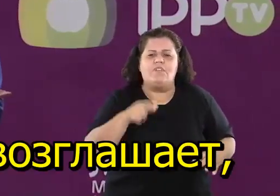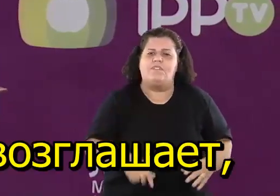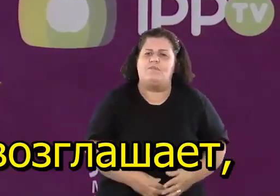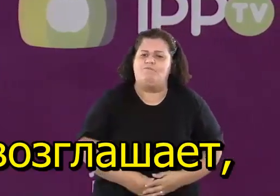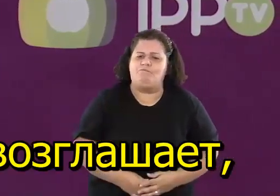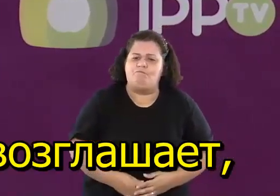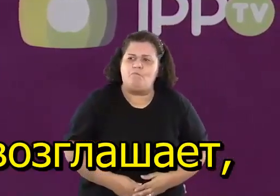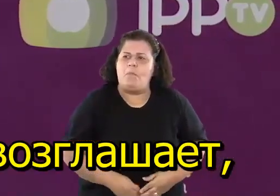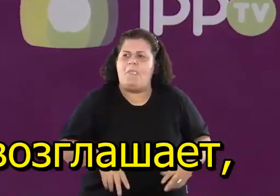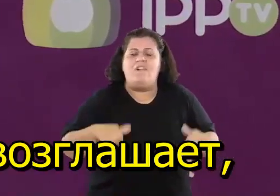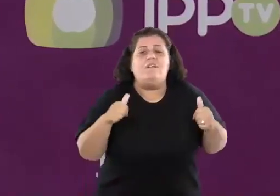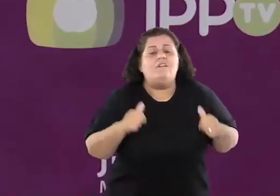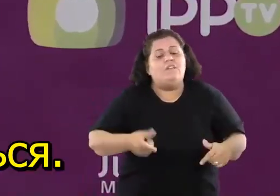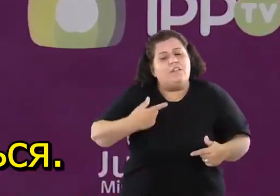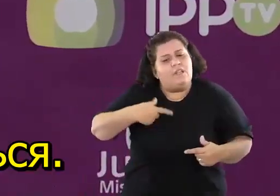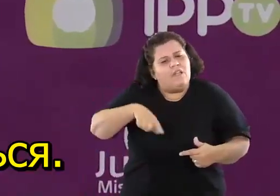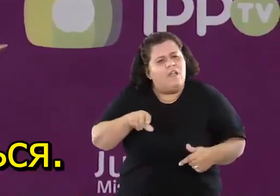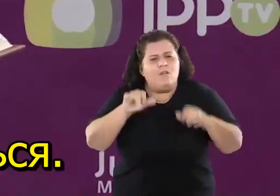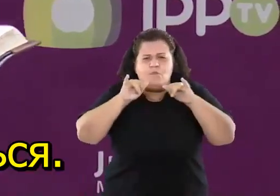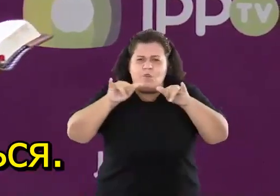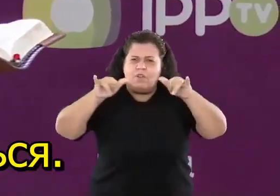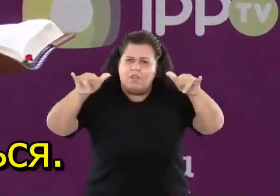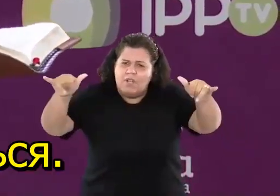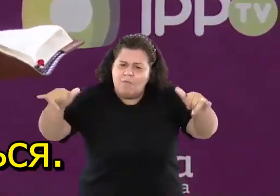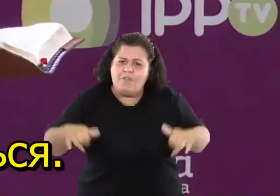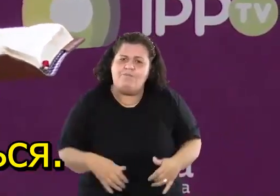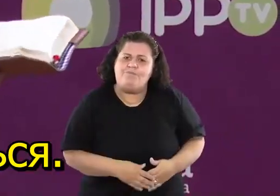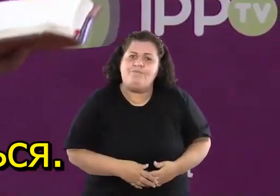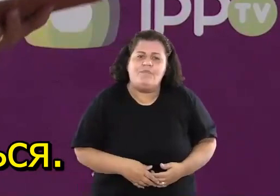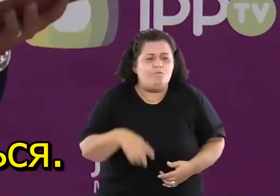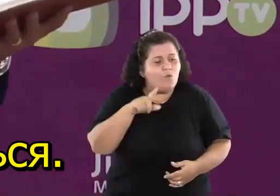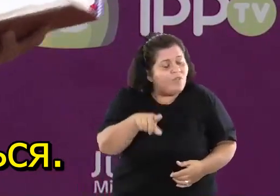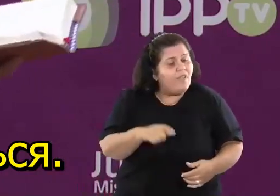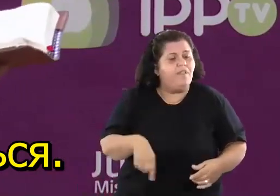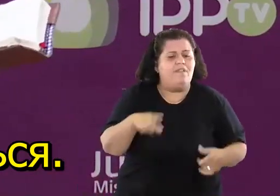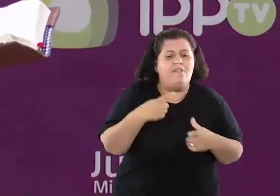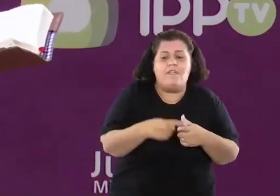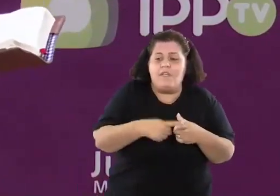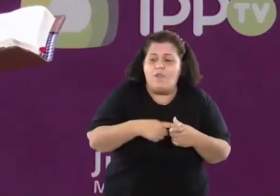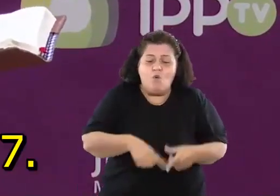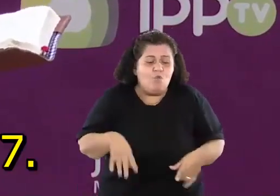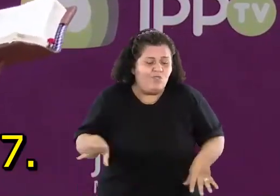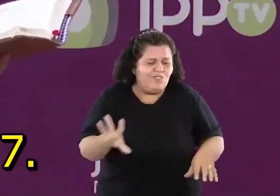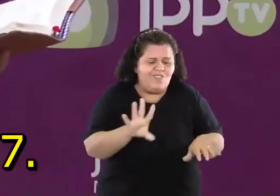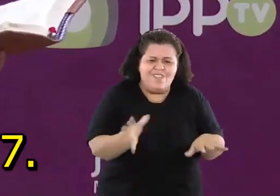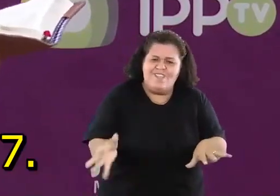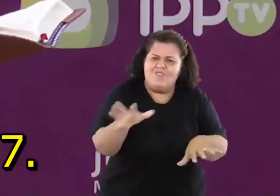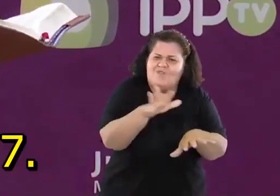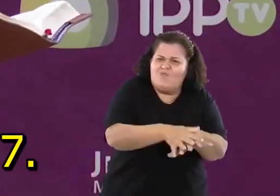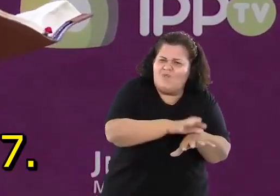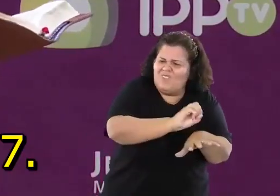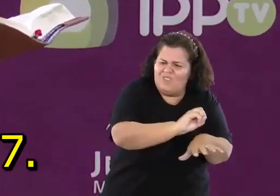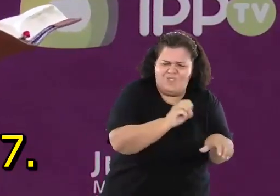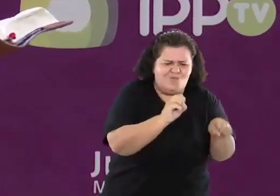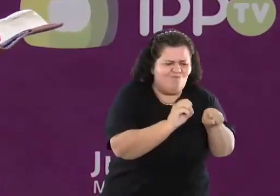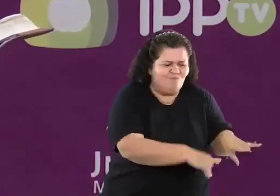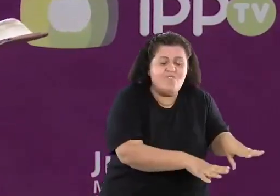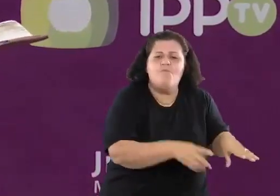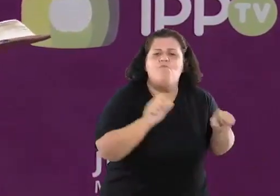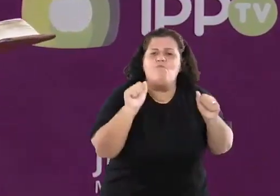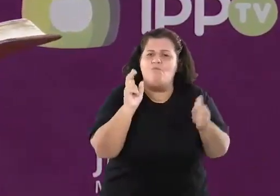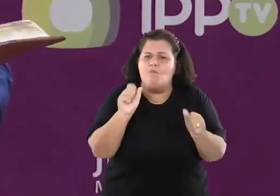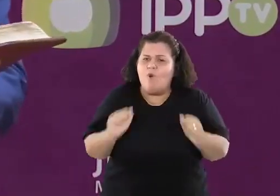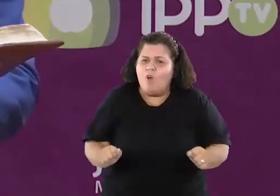da ressurreição proclama que os caídos podem ser levantados. Olha comigo o versículo 7.